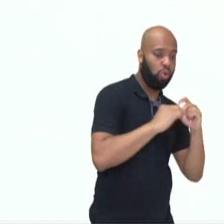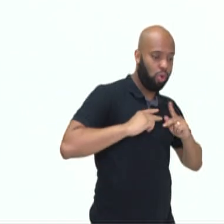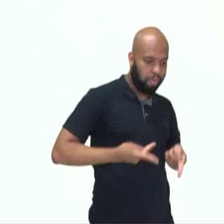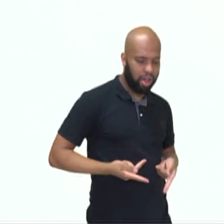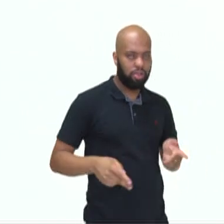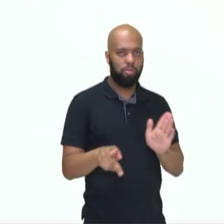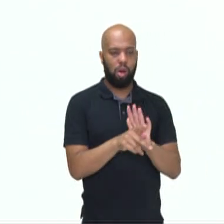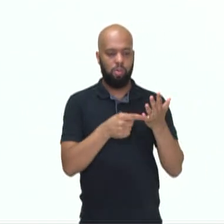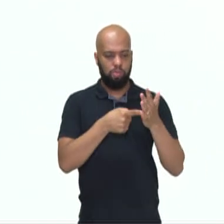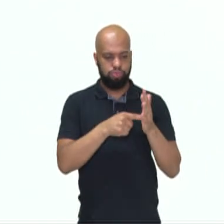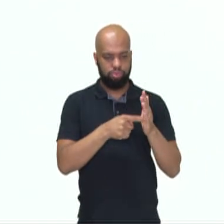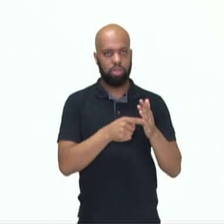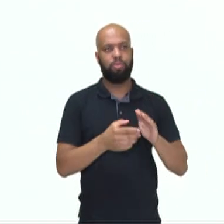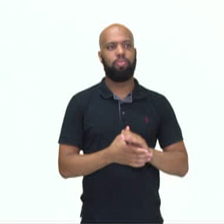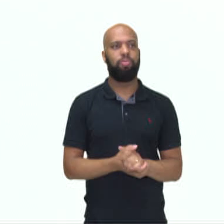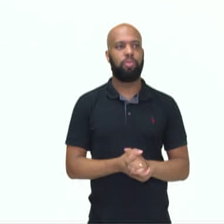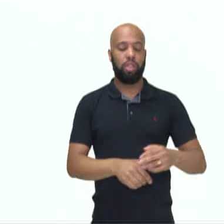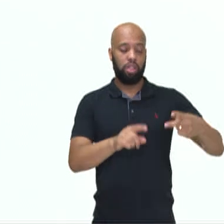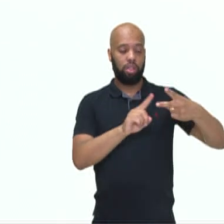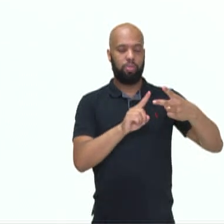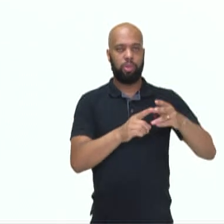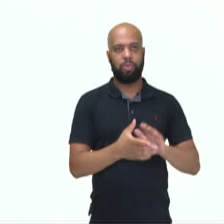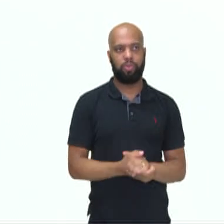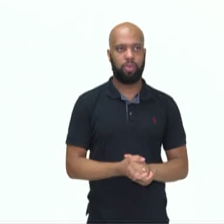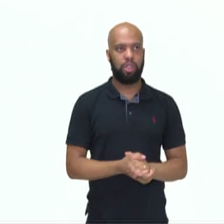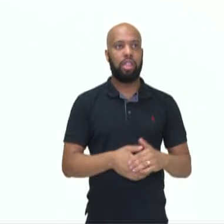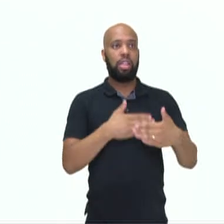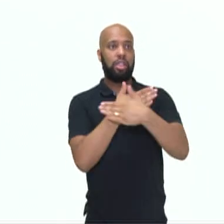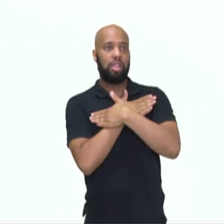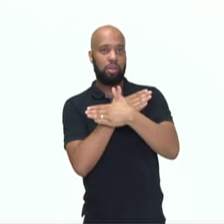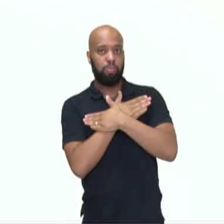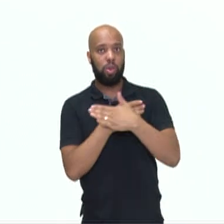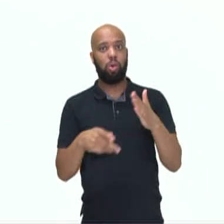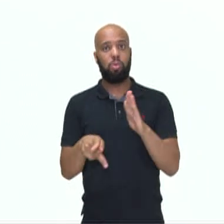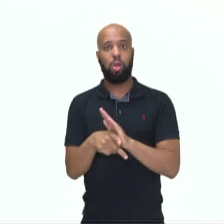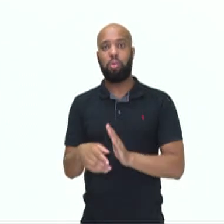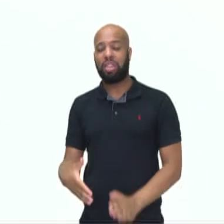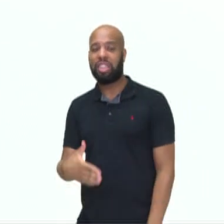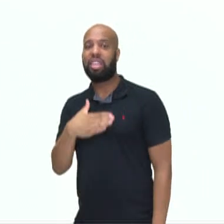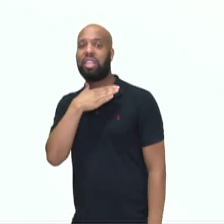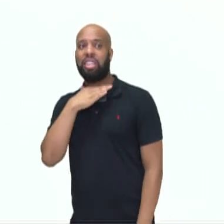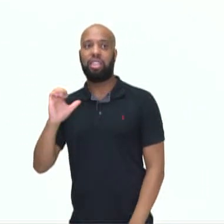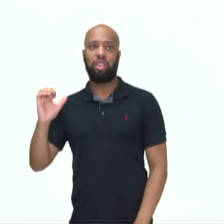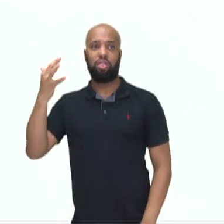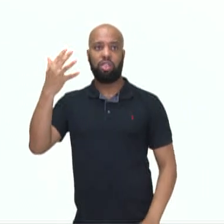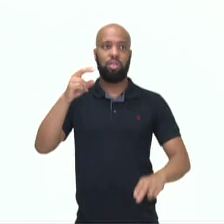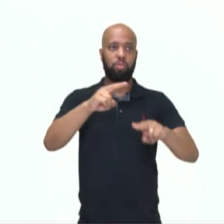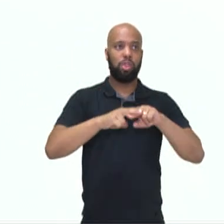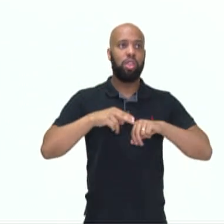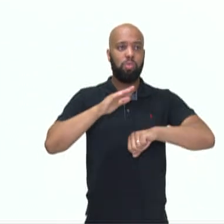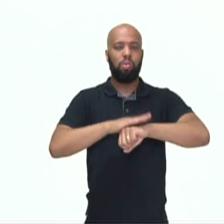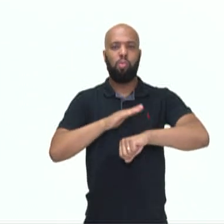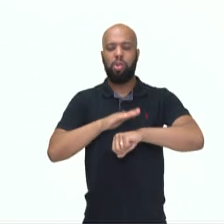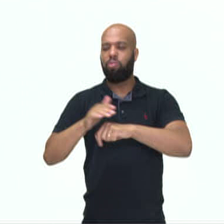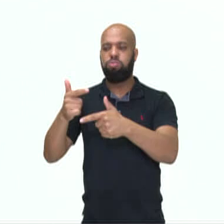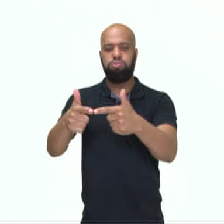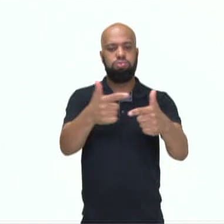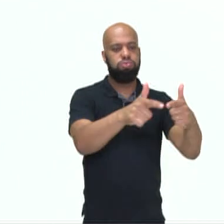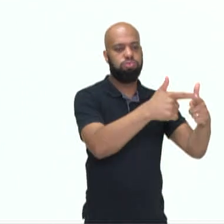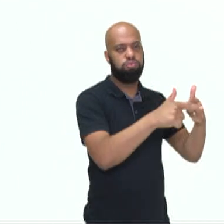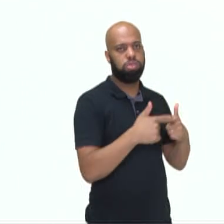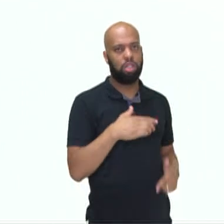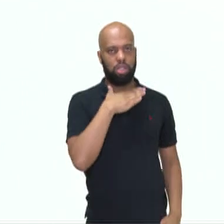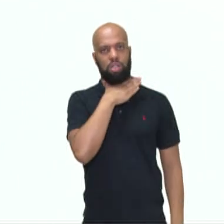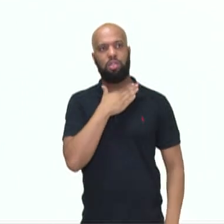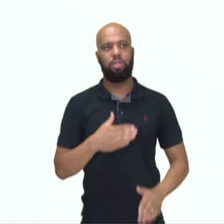máquina. Letra B. Desemprego conjuntural acontece nos momentos